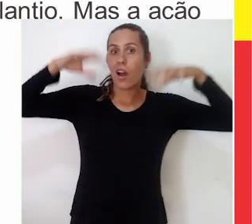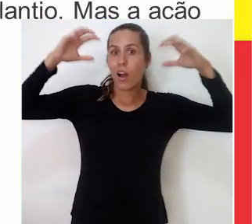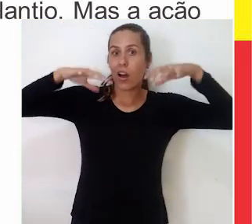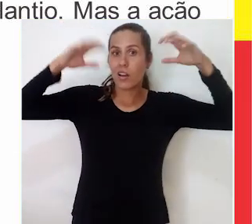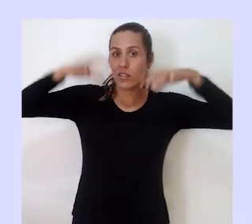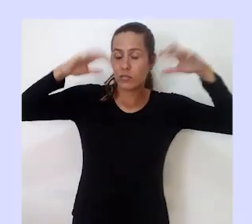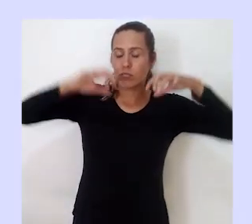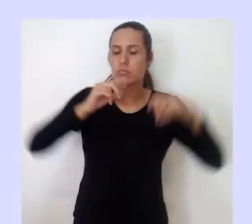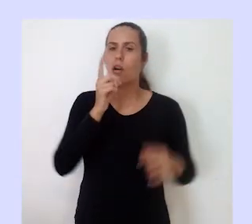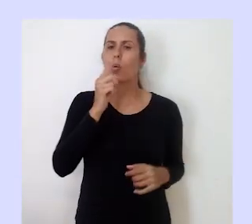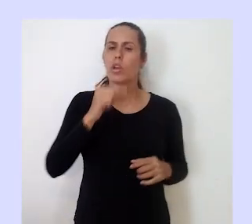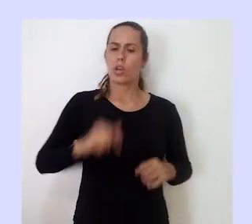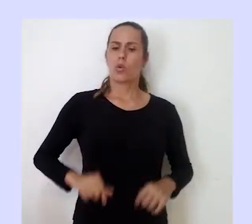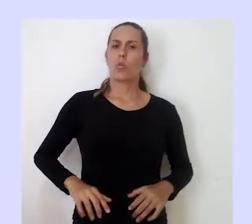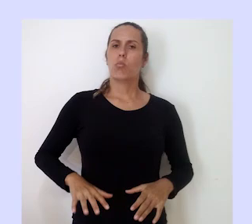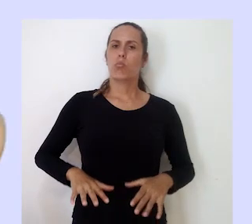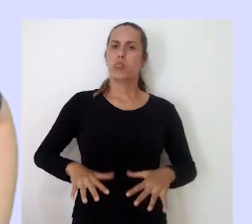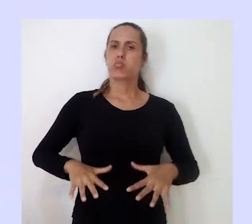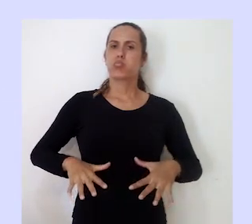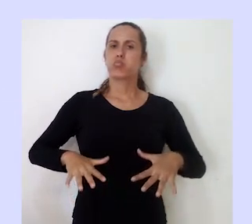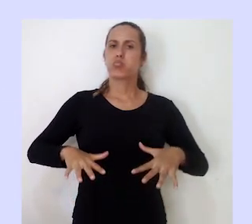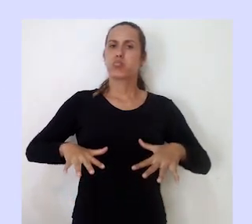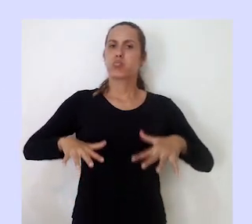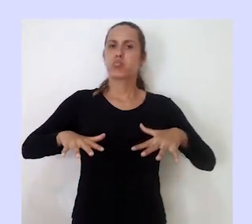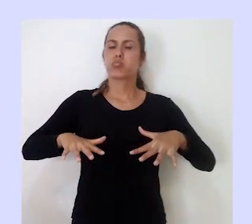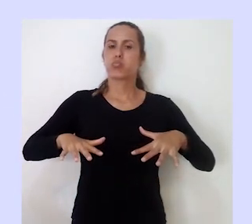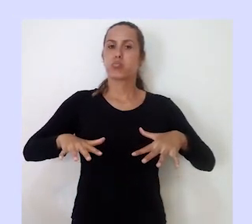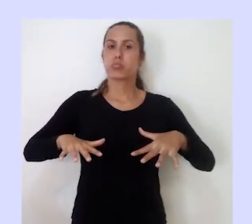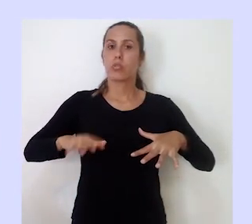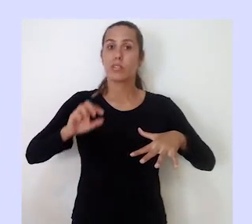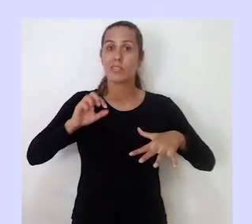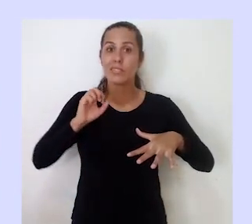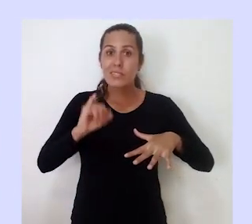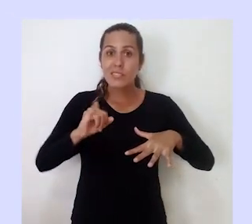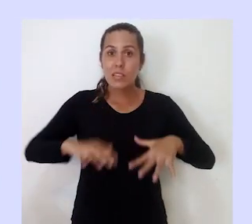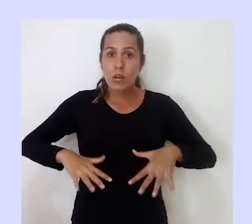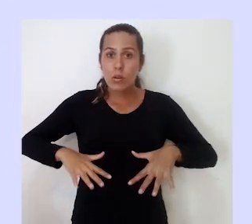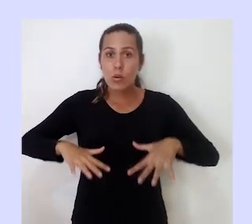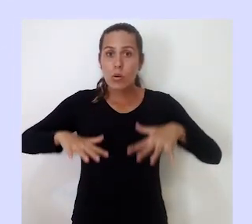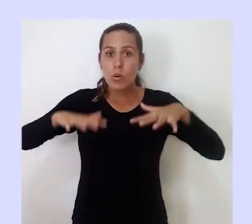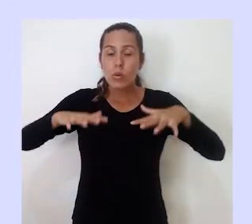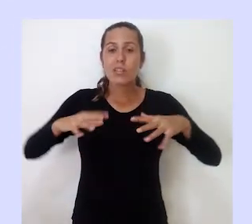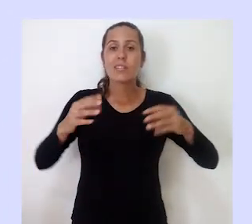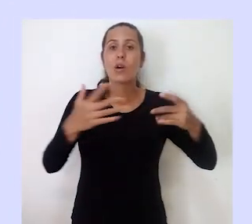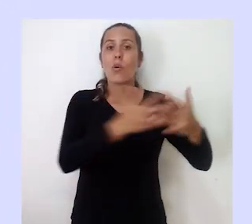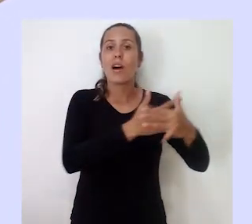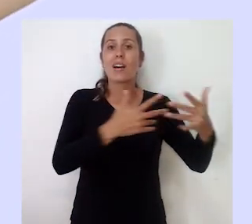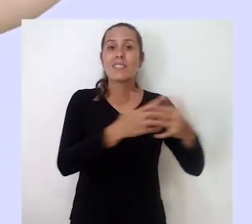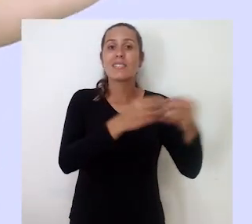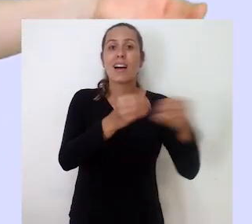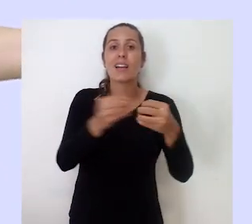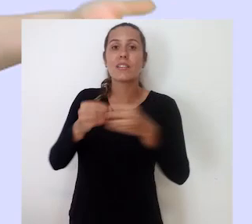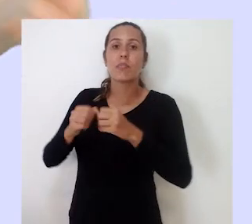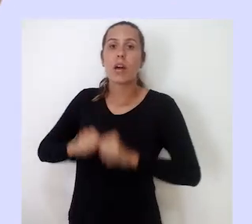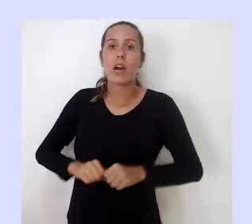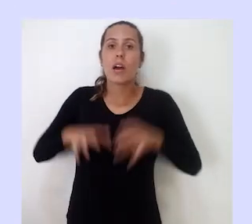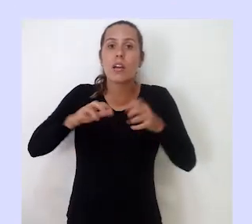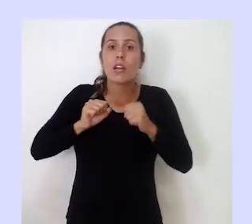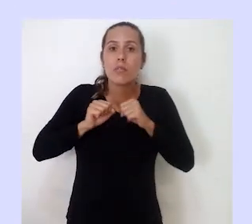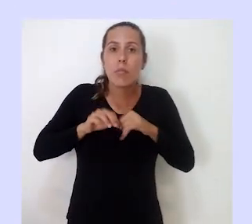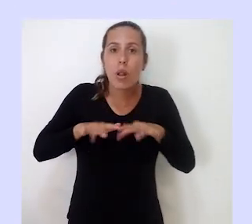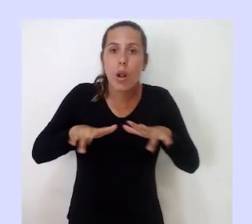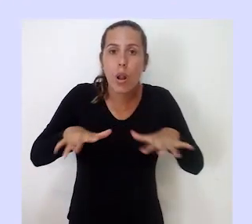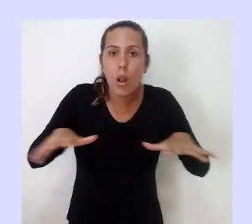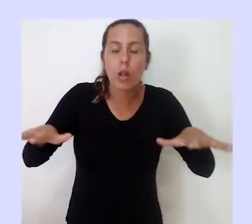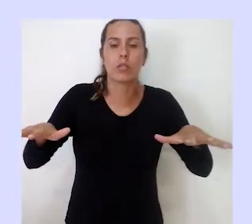encher. Se eles enchem, eles vão alagar as cidades que estão próximas, as cidades